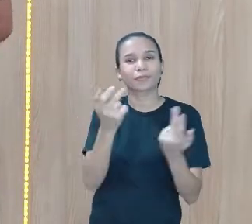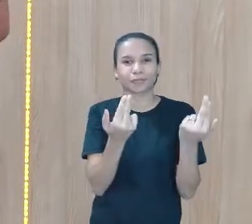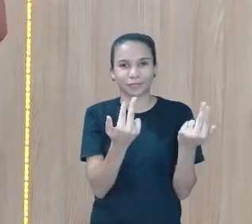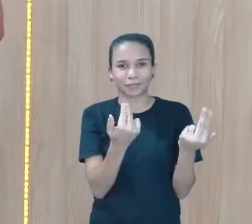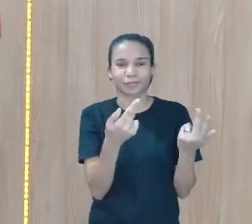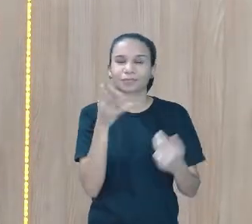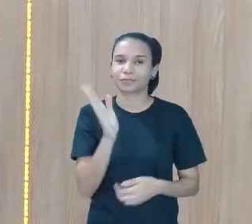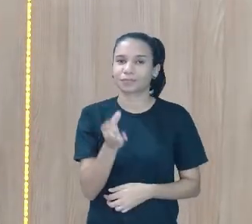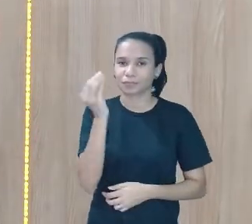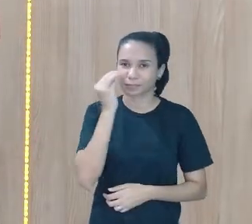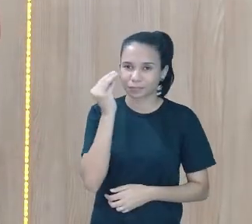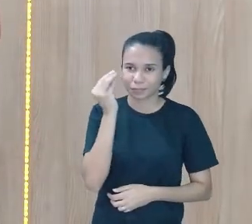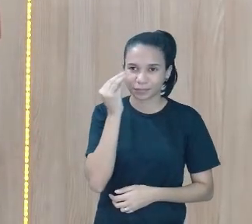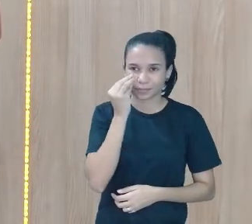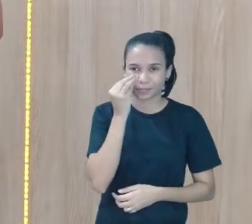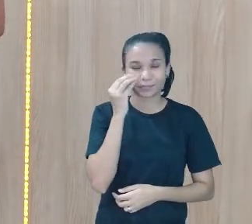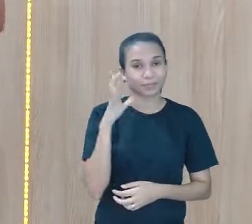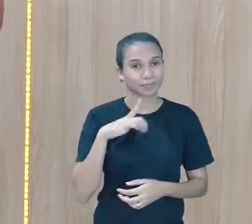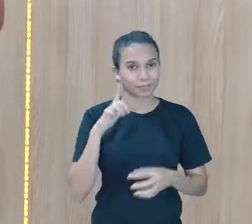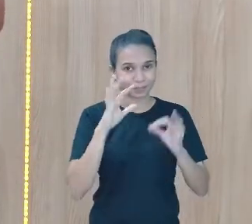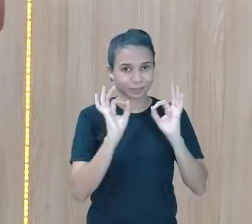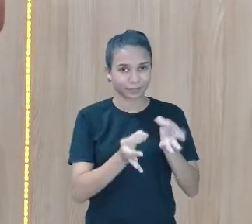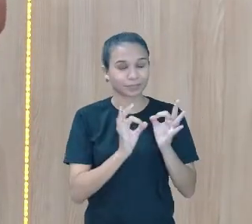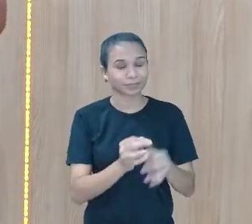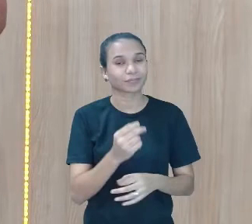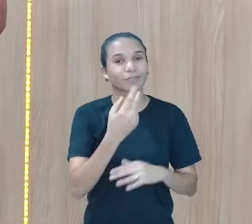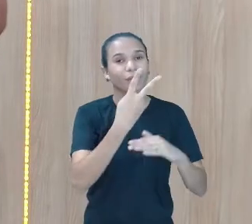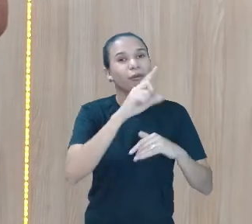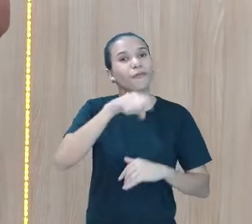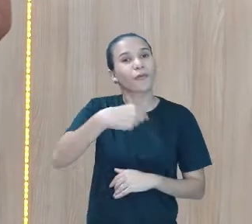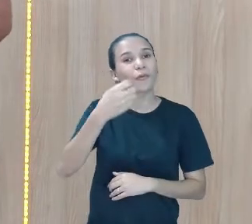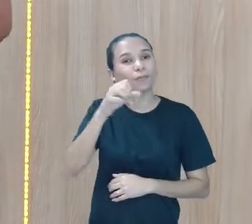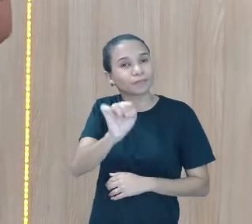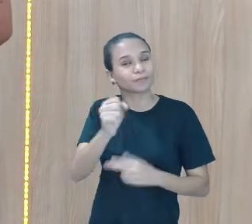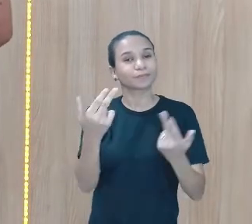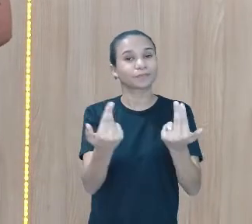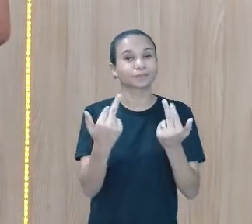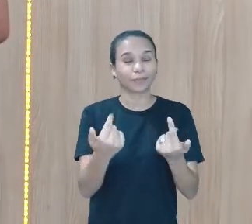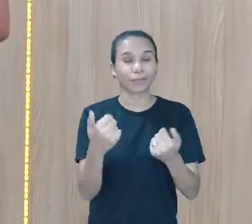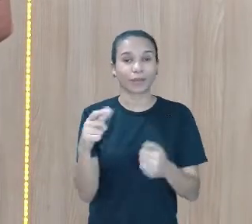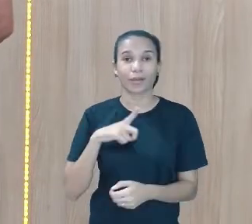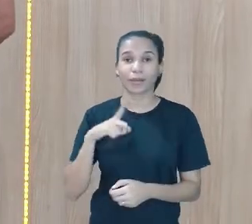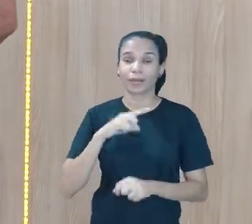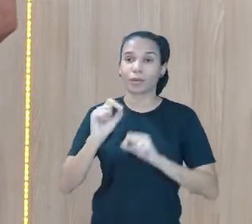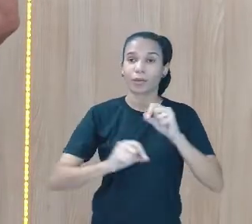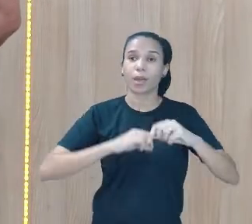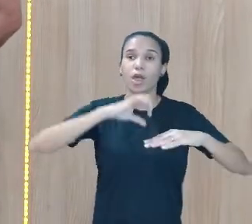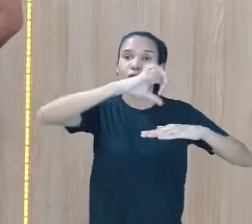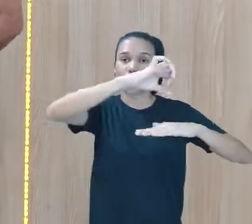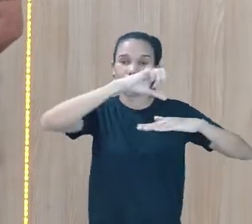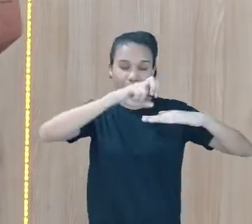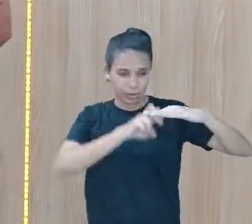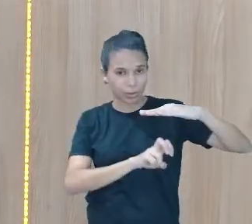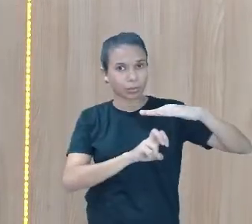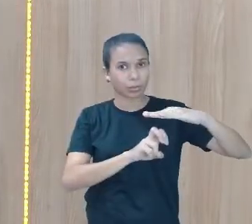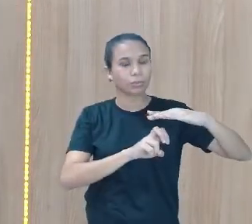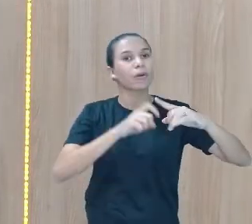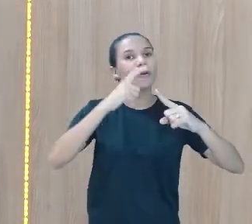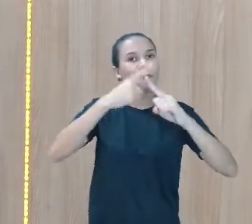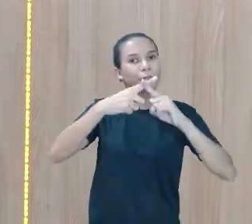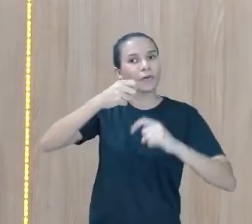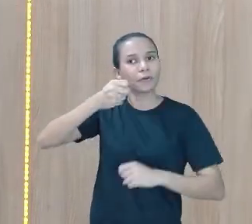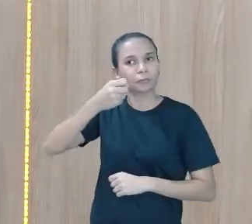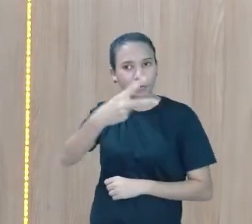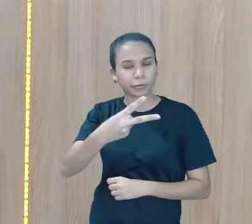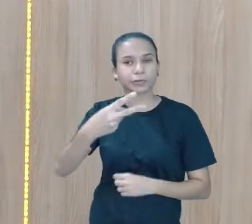que eu tinha observado ali. 2,8 é naquele ponto. A mesma coisa quando eu fizer com 9 sobre 5. 9